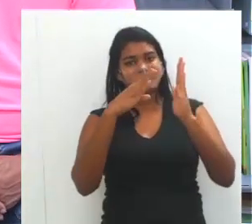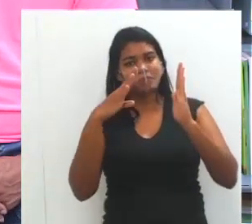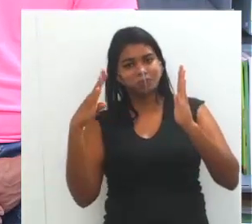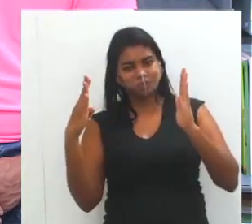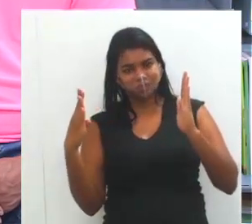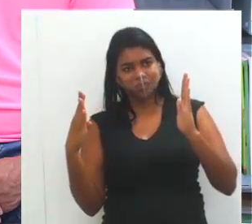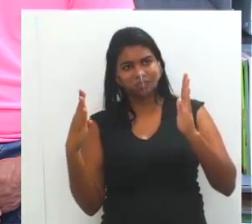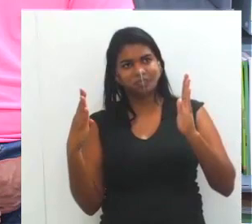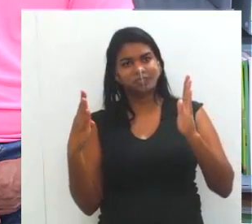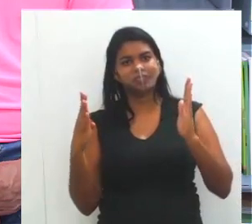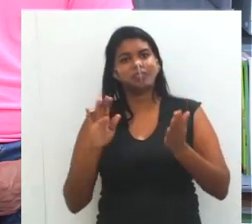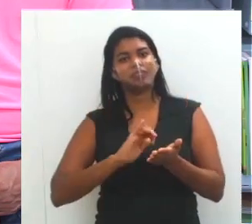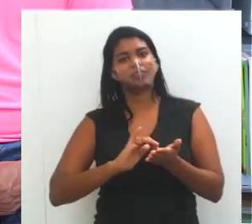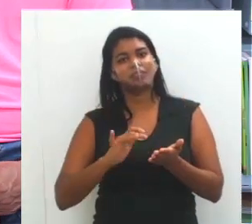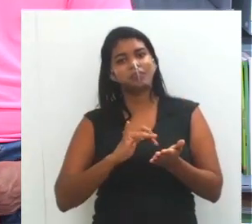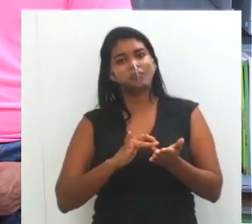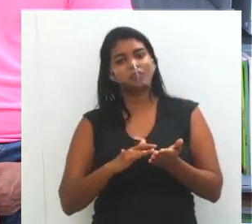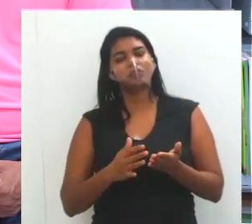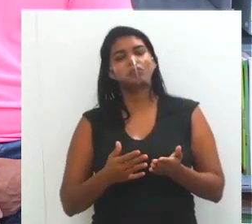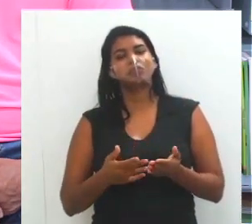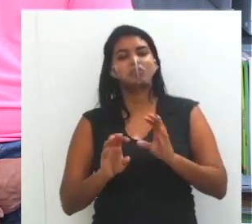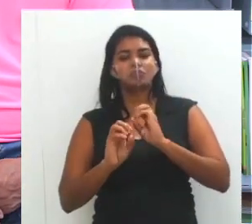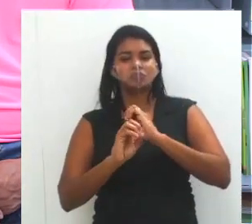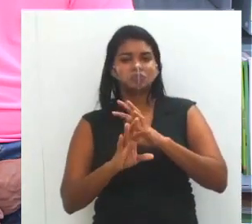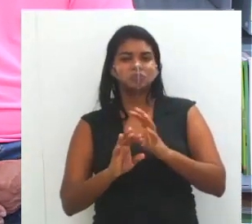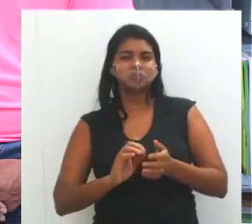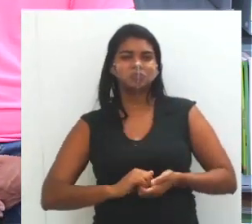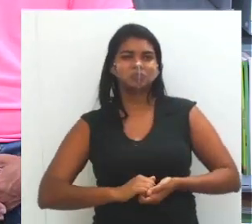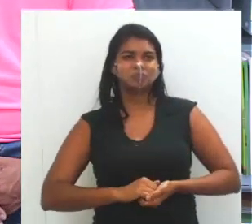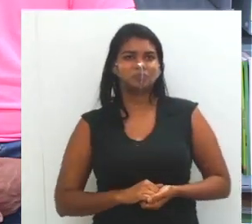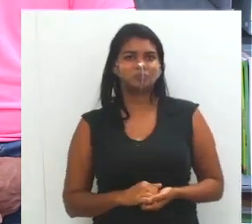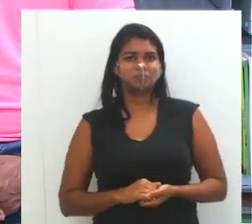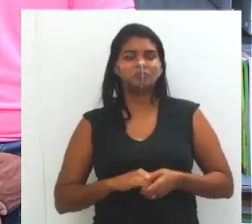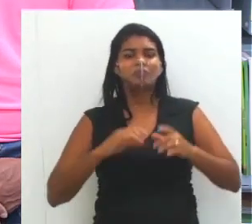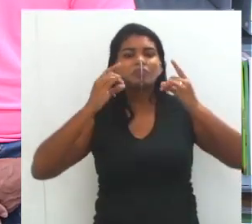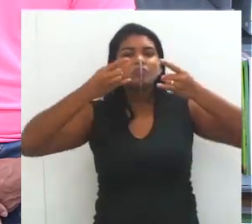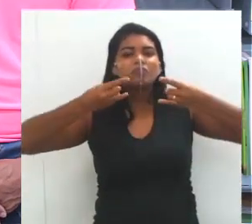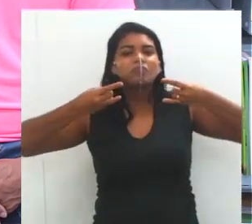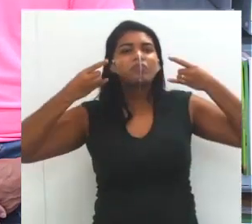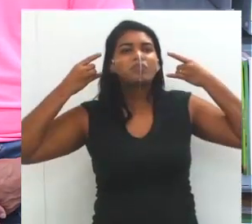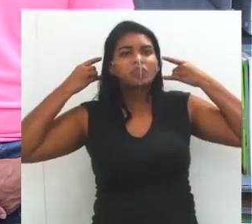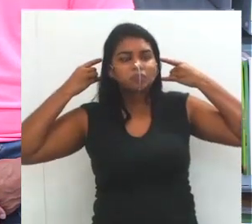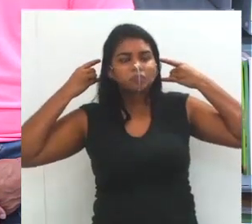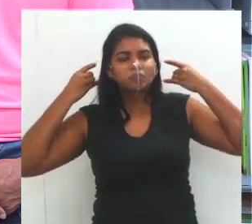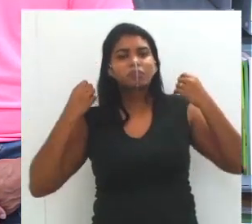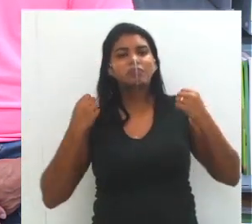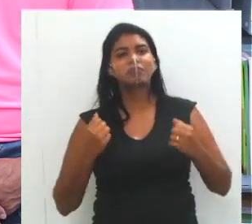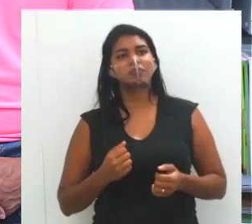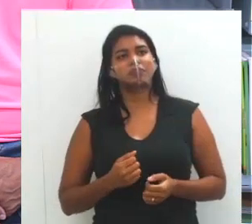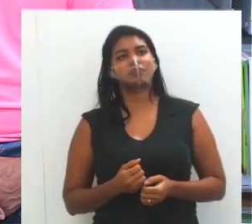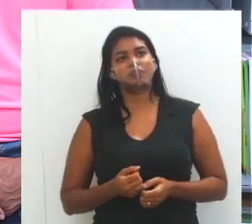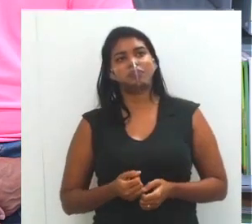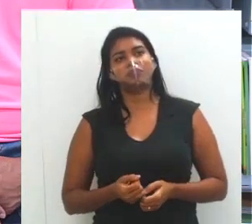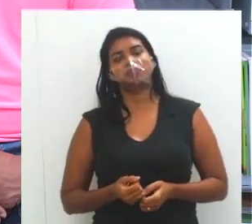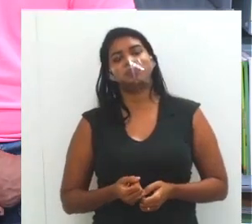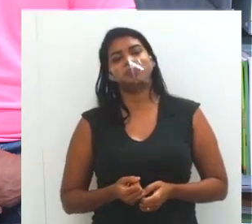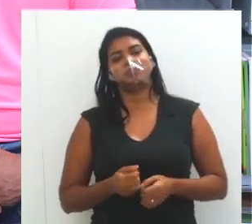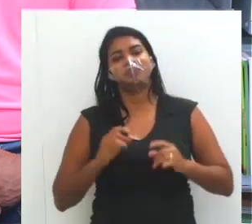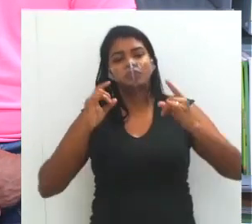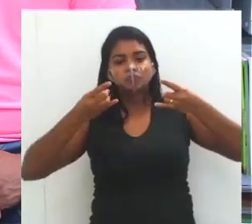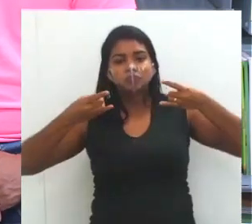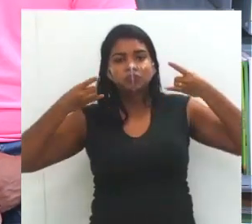biblioteca, certo? Da Secretaria de Educação e Esportes do Estado de Pernambuco. Estamos de máscara, justamente para promover o